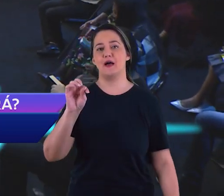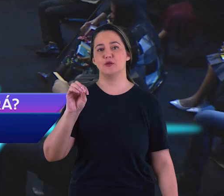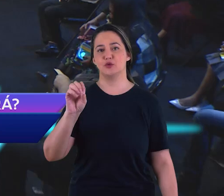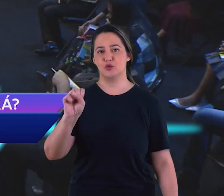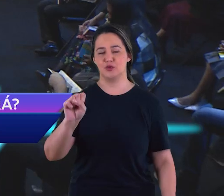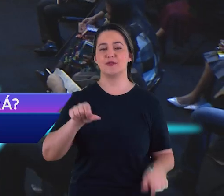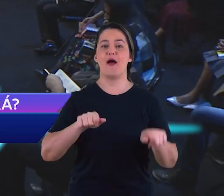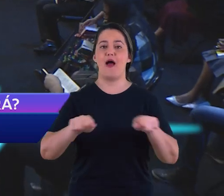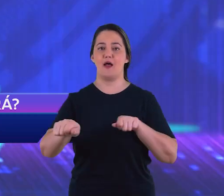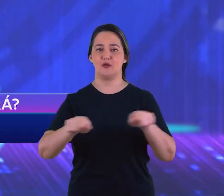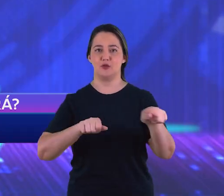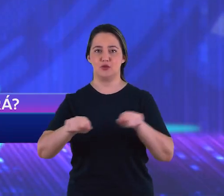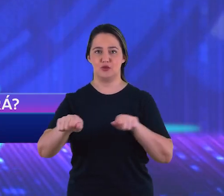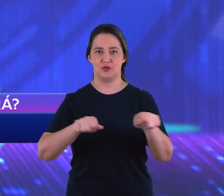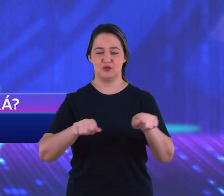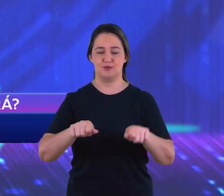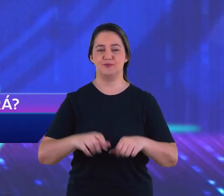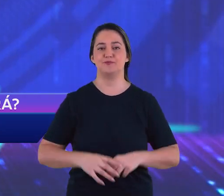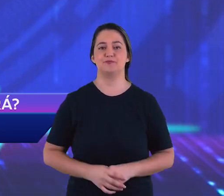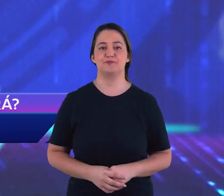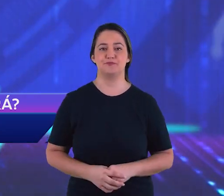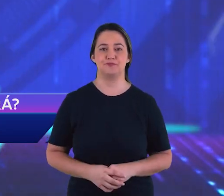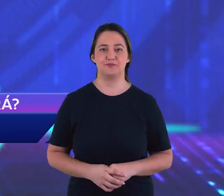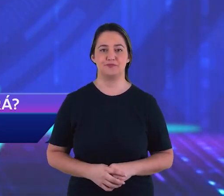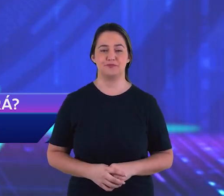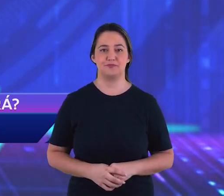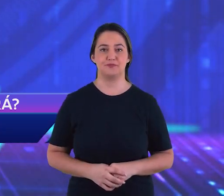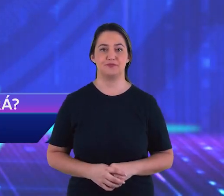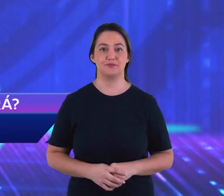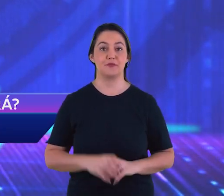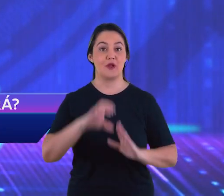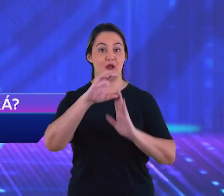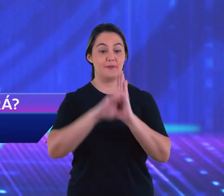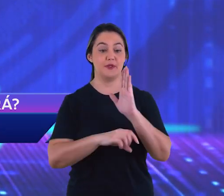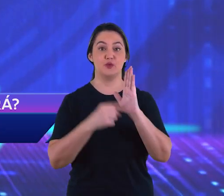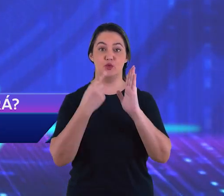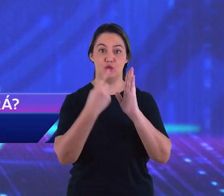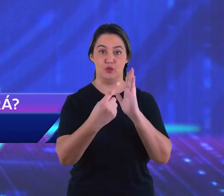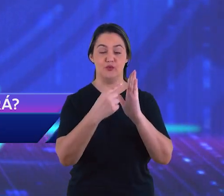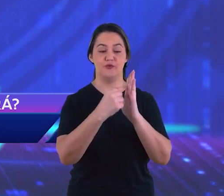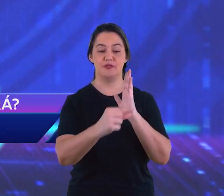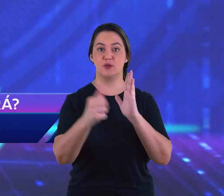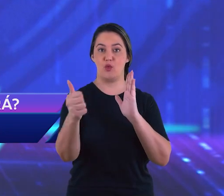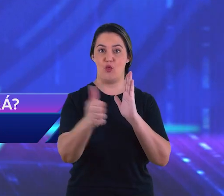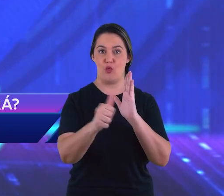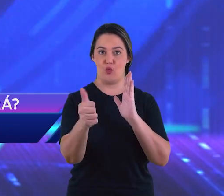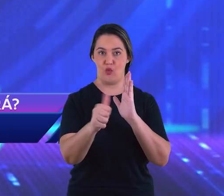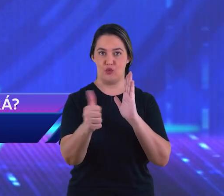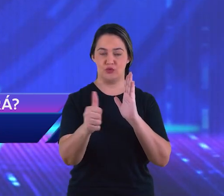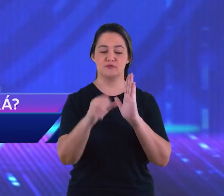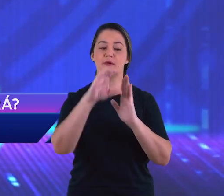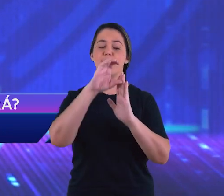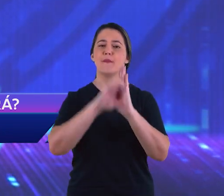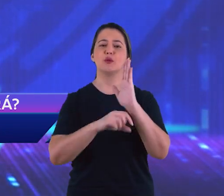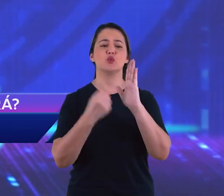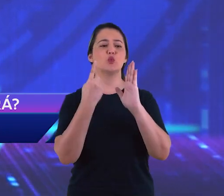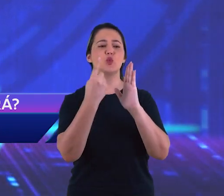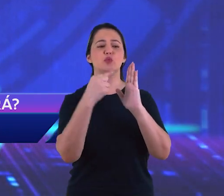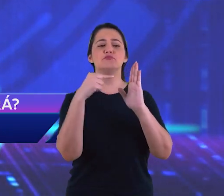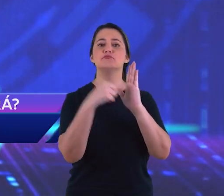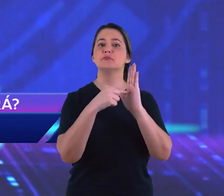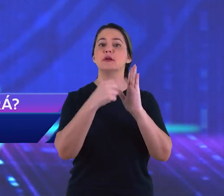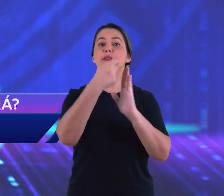1, versículo 11. Esse é o primeiro verso que vamos ler. O capítulo 1 de Atos, ele é um capítulo